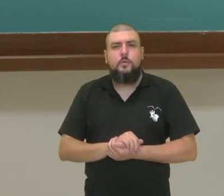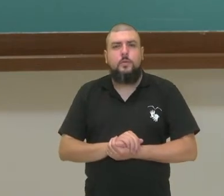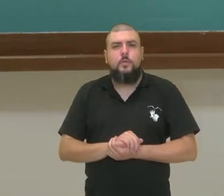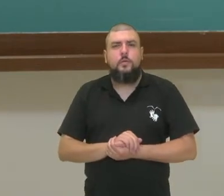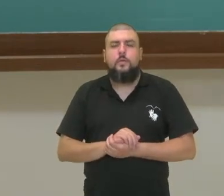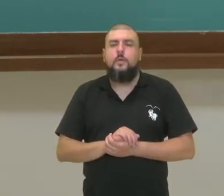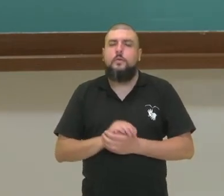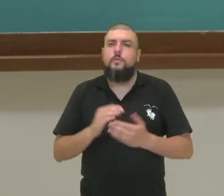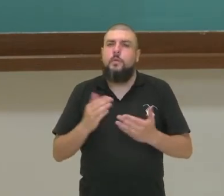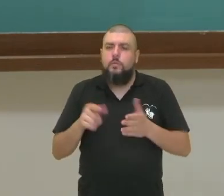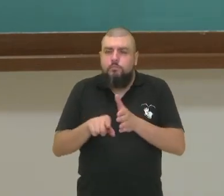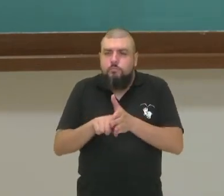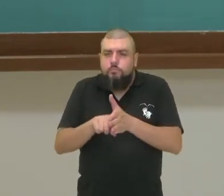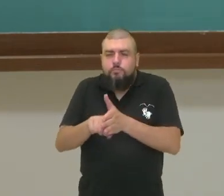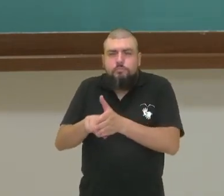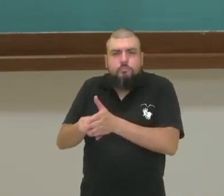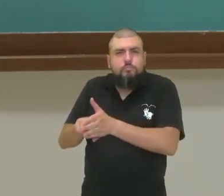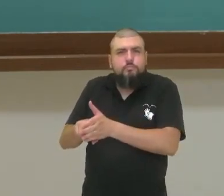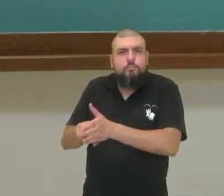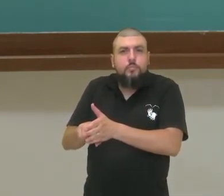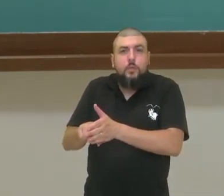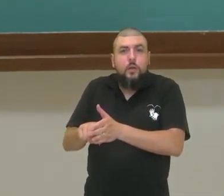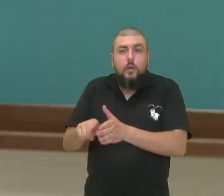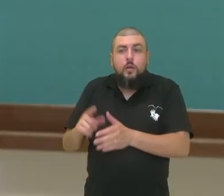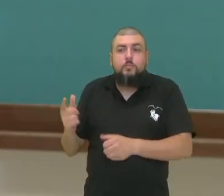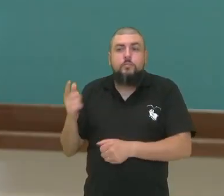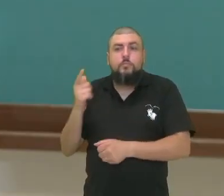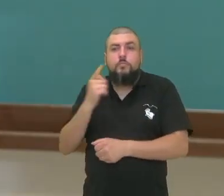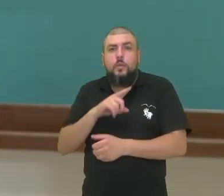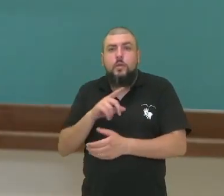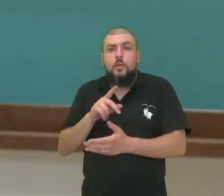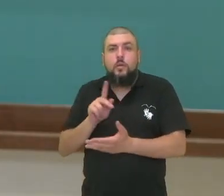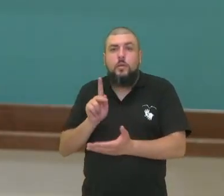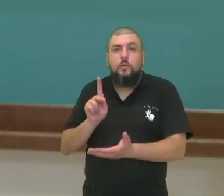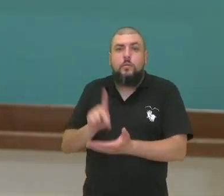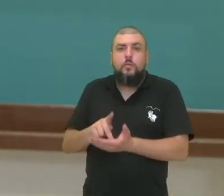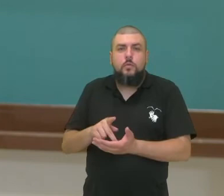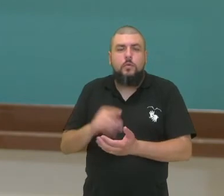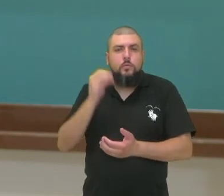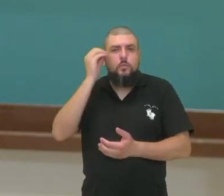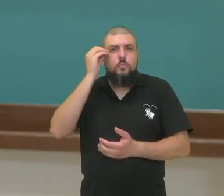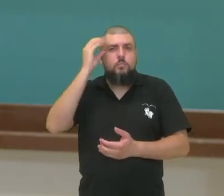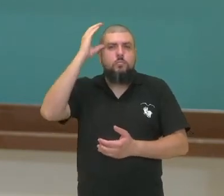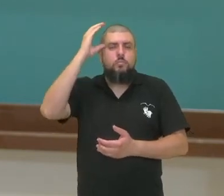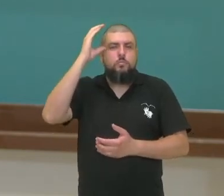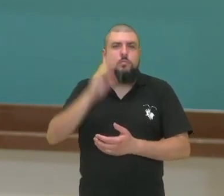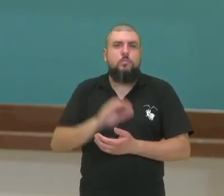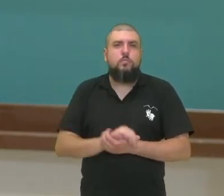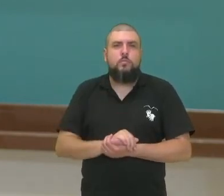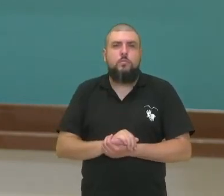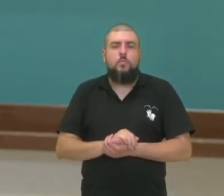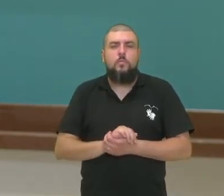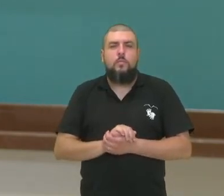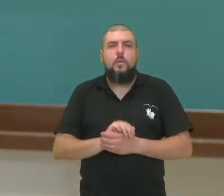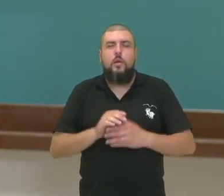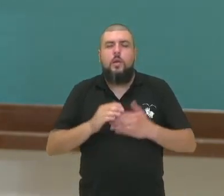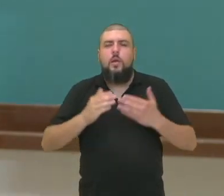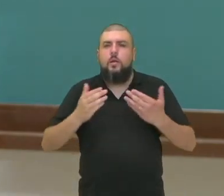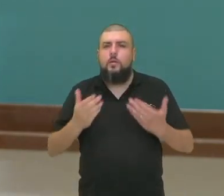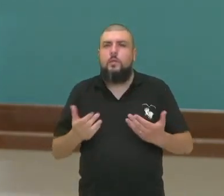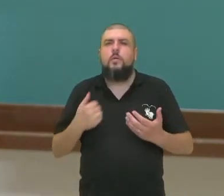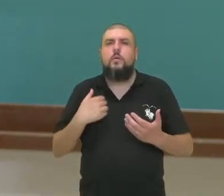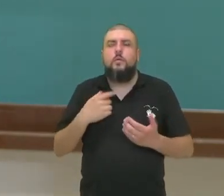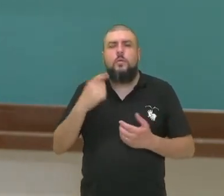encontrar verdades. Então, a gente já tem aqui algumas questões que nos levam a pensar, a